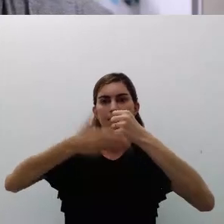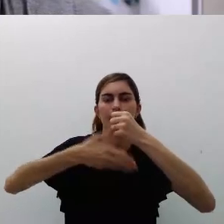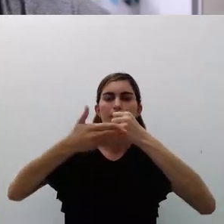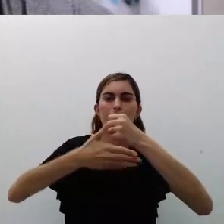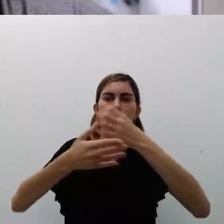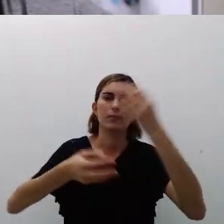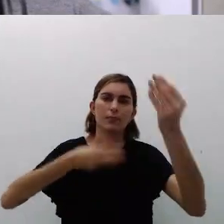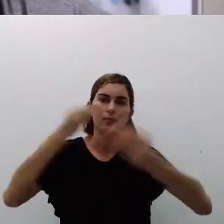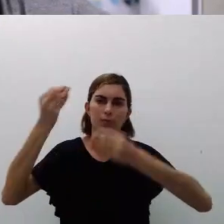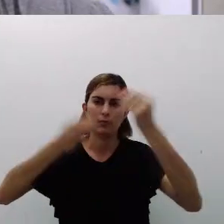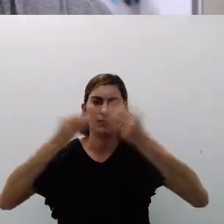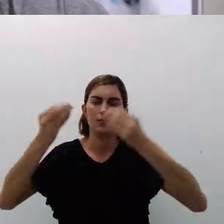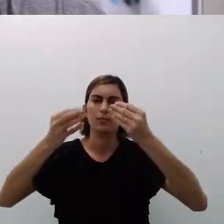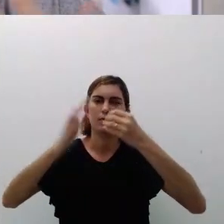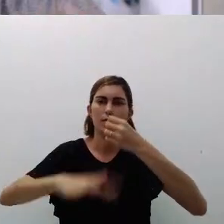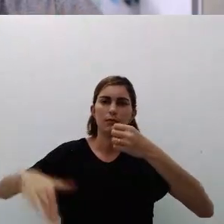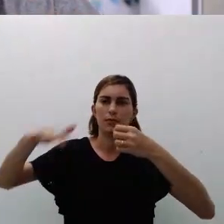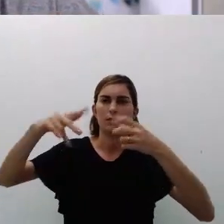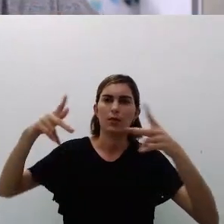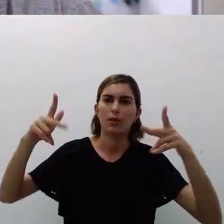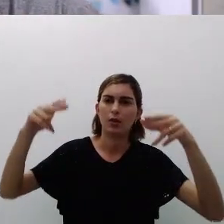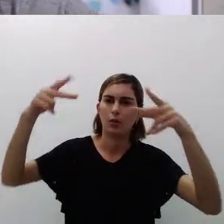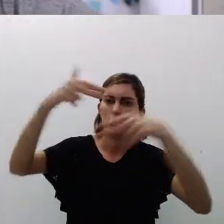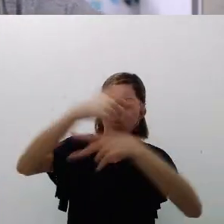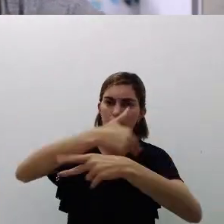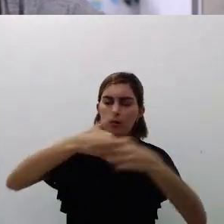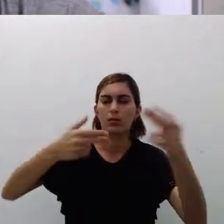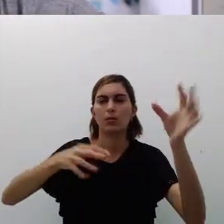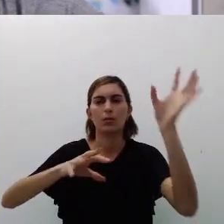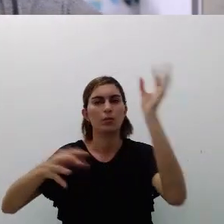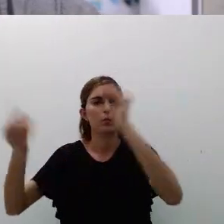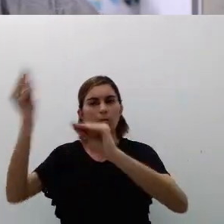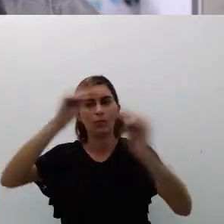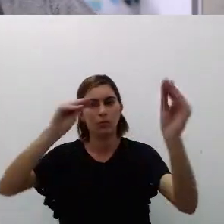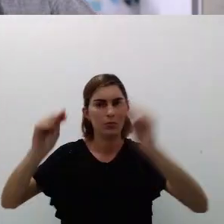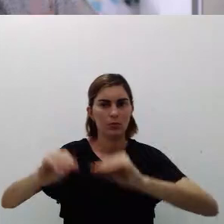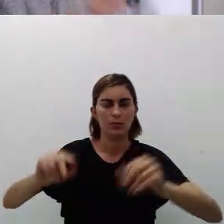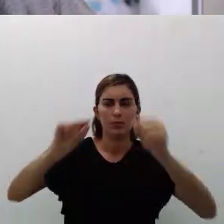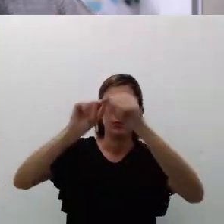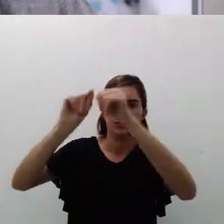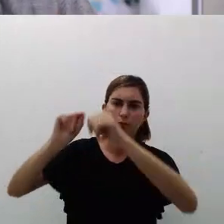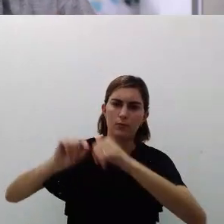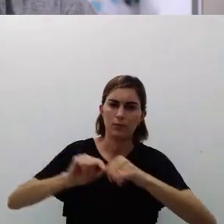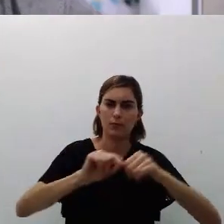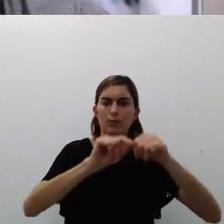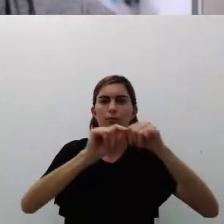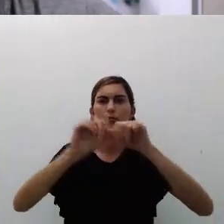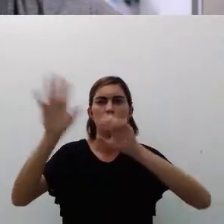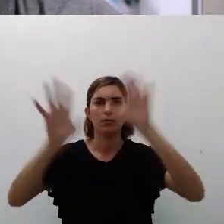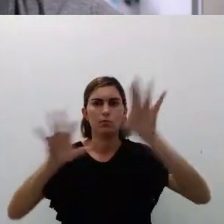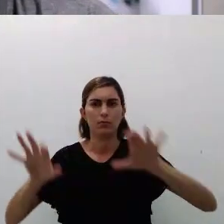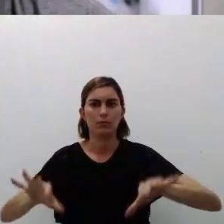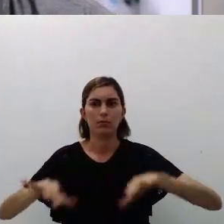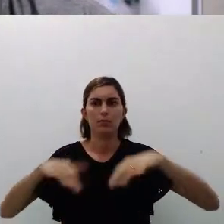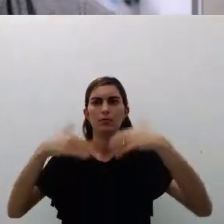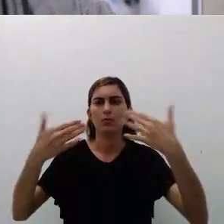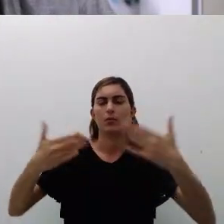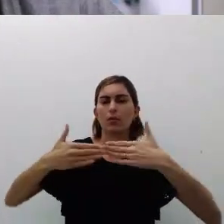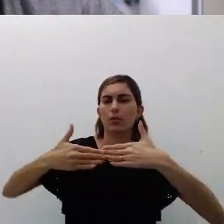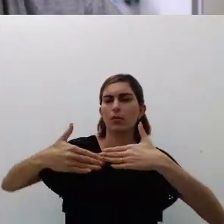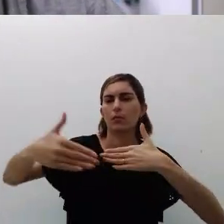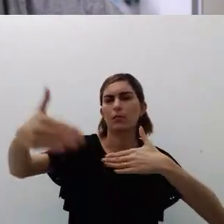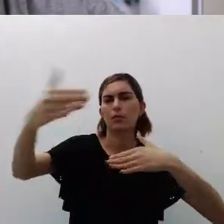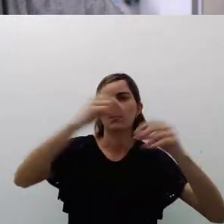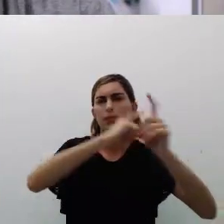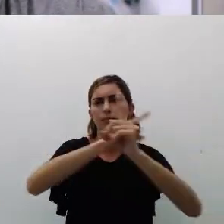recortando, montando, reproduzindo o espaço, a partir da identificação dessas formas,